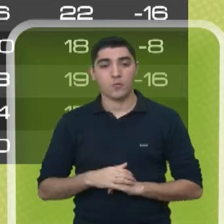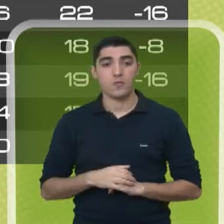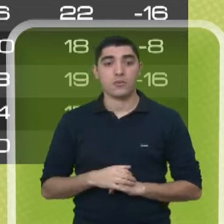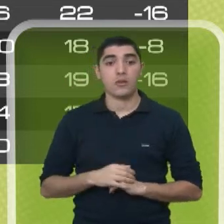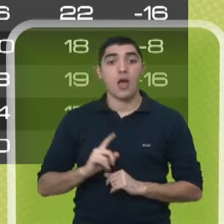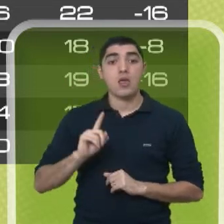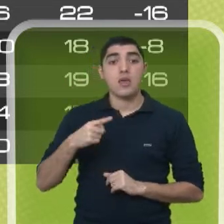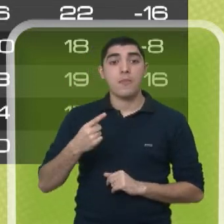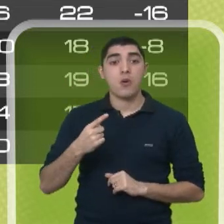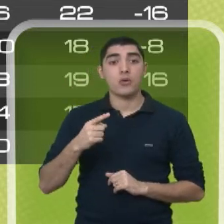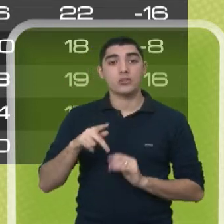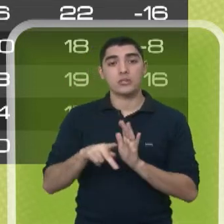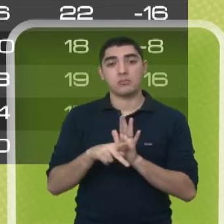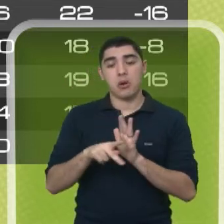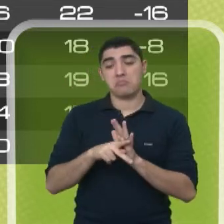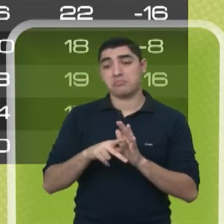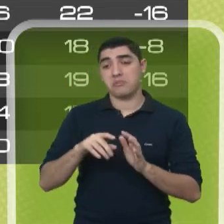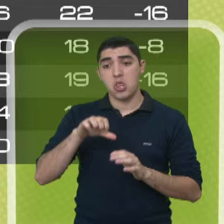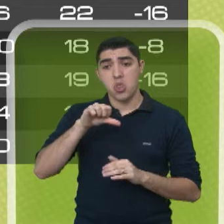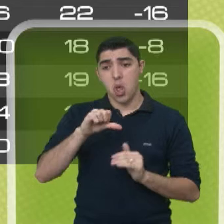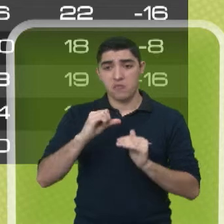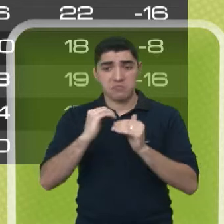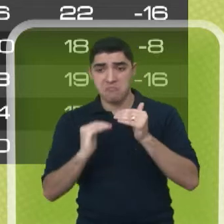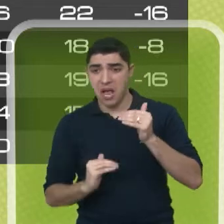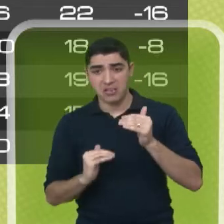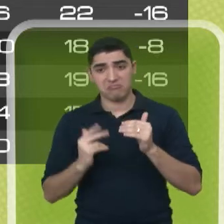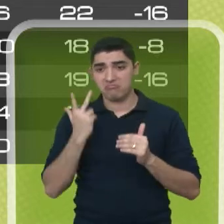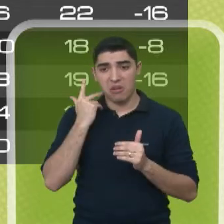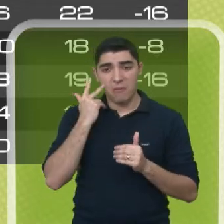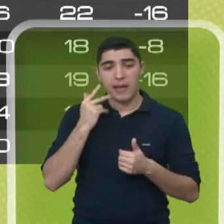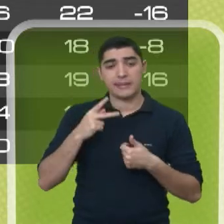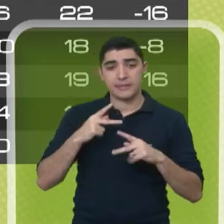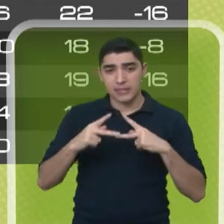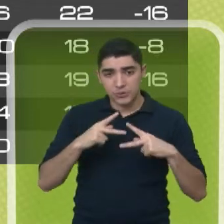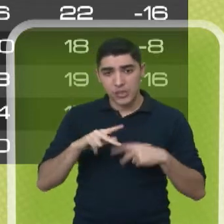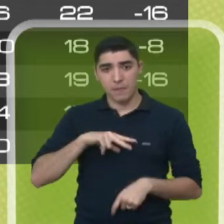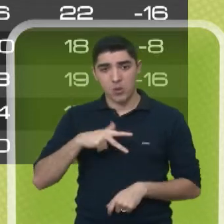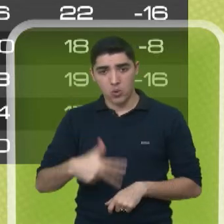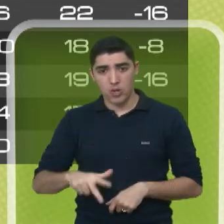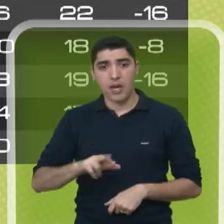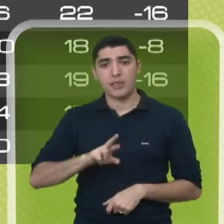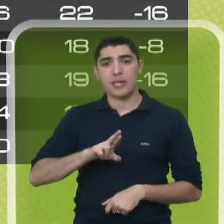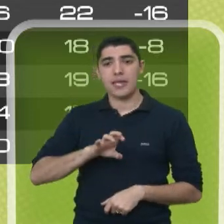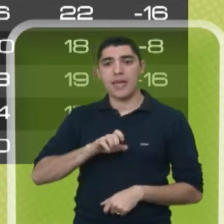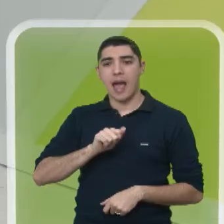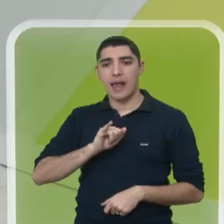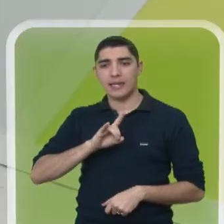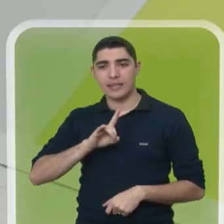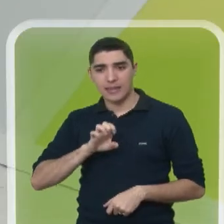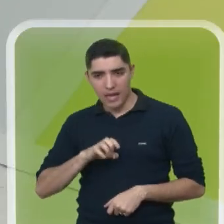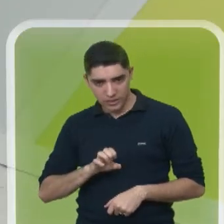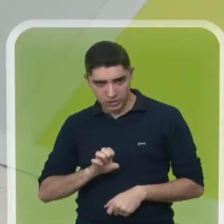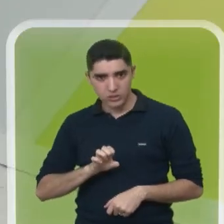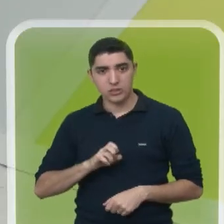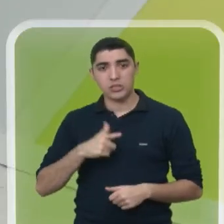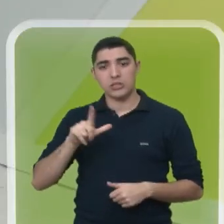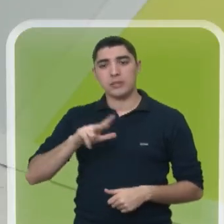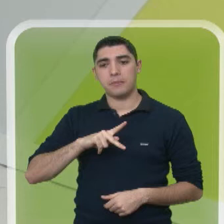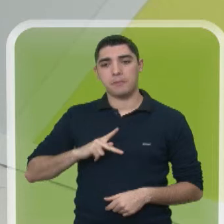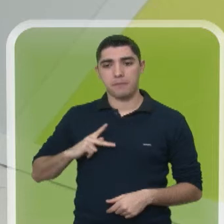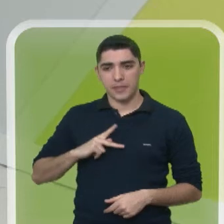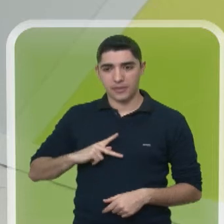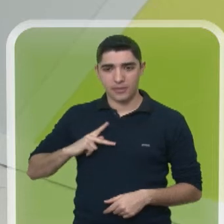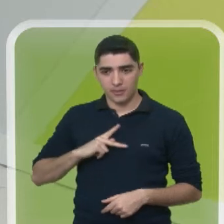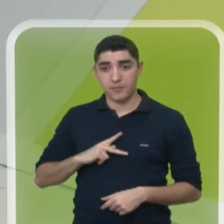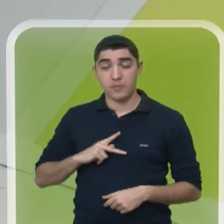altera em nada em termos de classificação, descenso, não tem nada. São José, Portuguesa, Realidade Jovem e Pinda. São José, agora o Campeonato Paulista vai ter